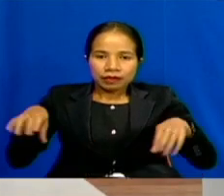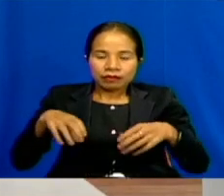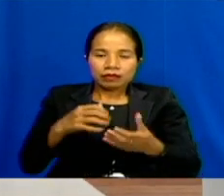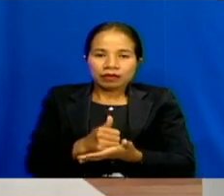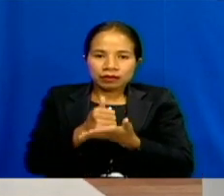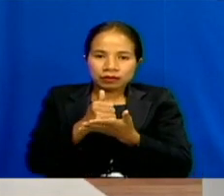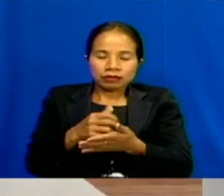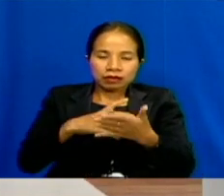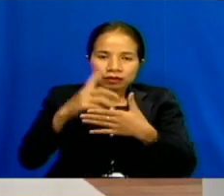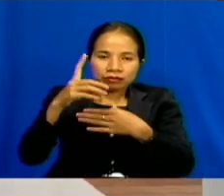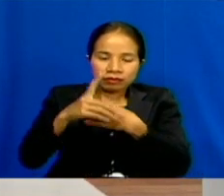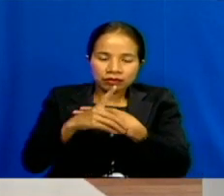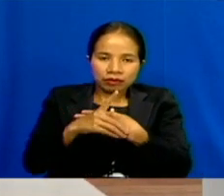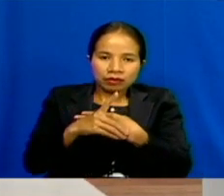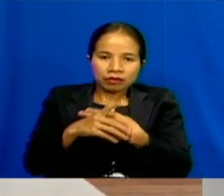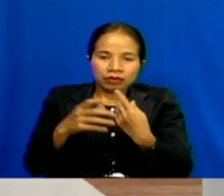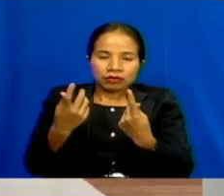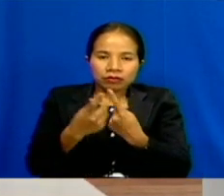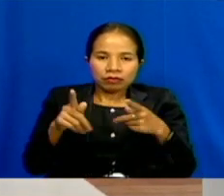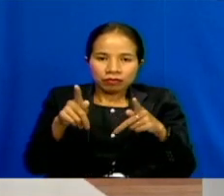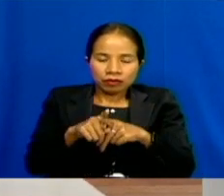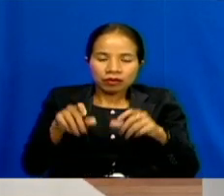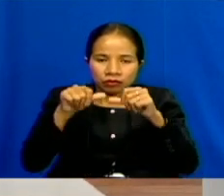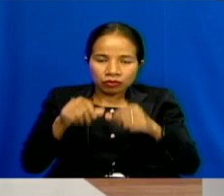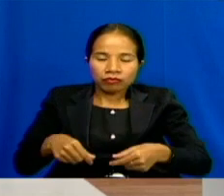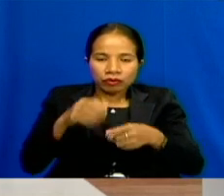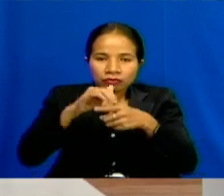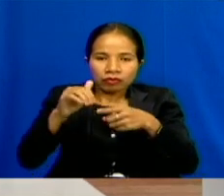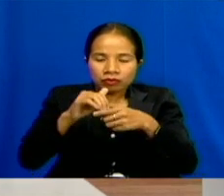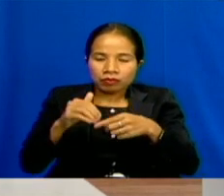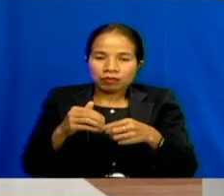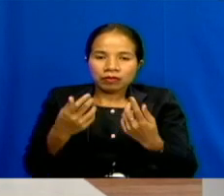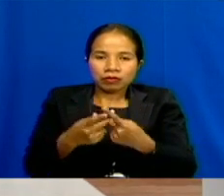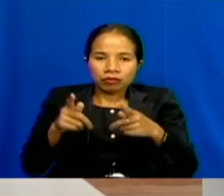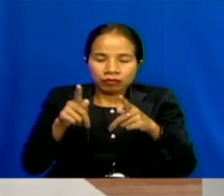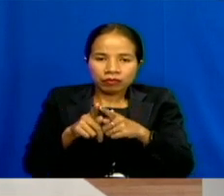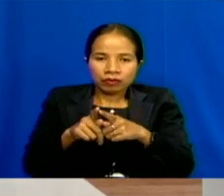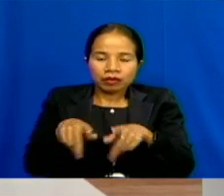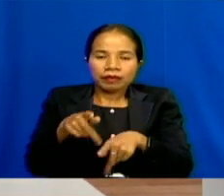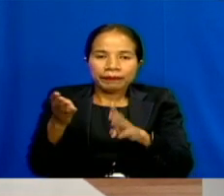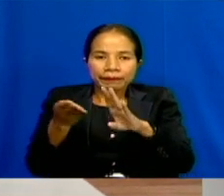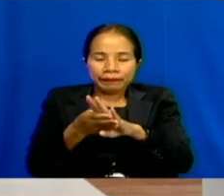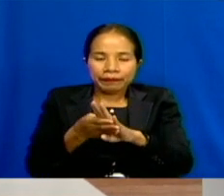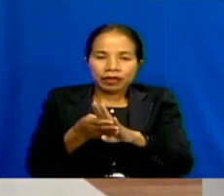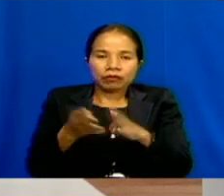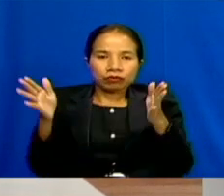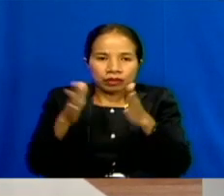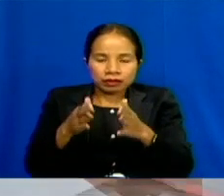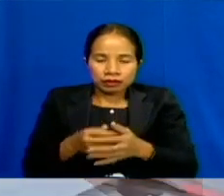Instituto Apoio ao Desenvolvimento Empresarial continua a realizar formação para empresários micro e pequenas empresas.